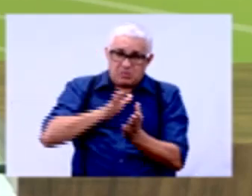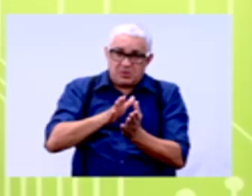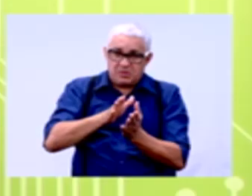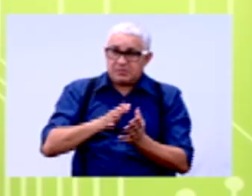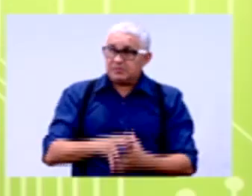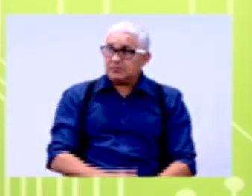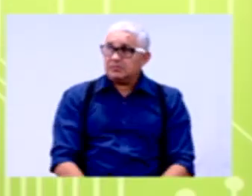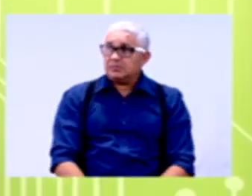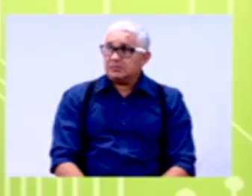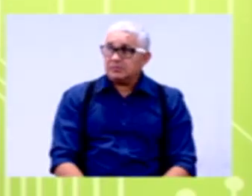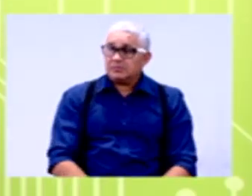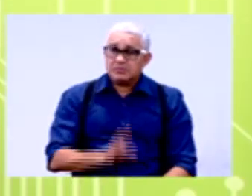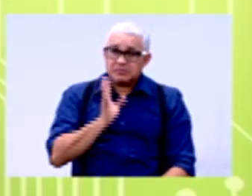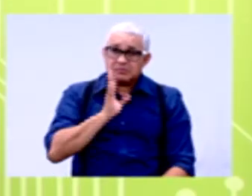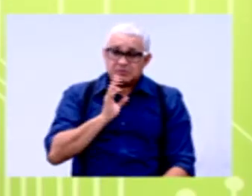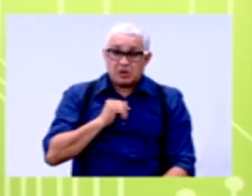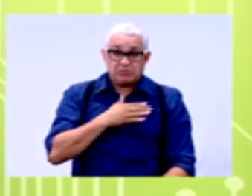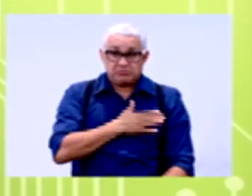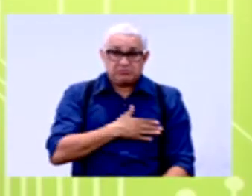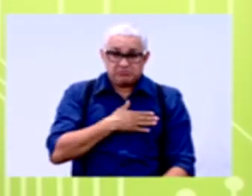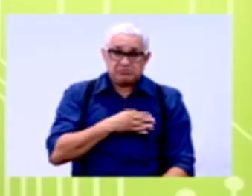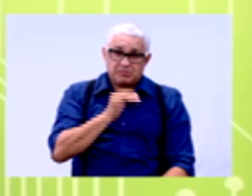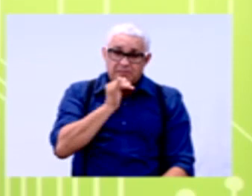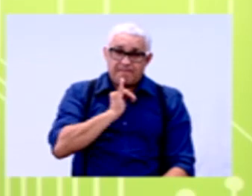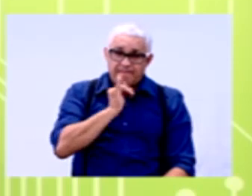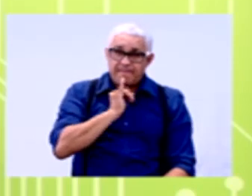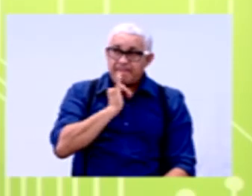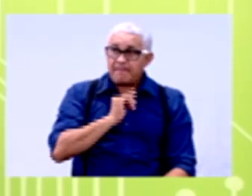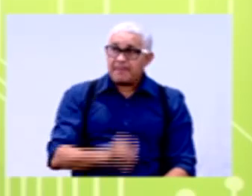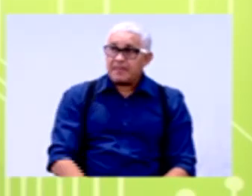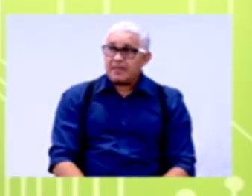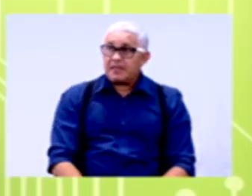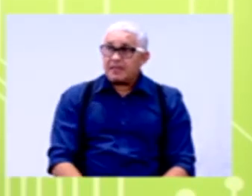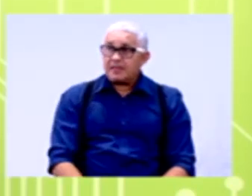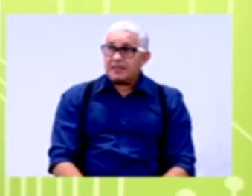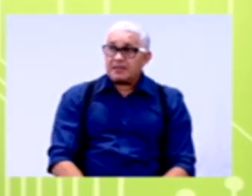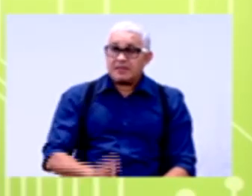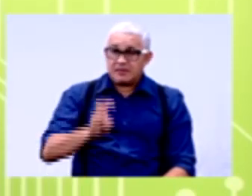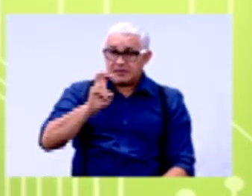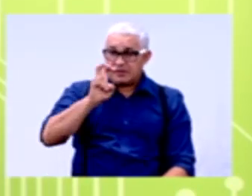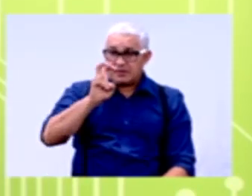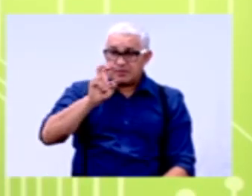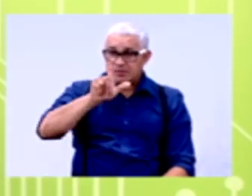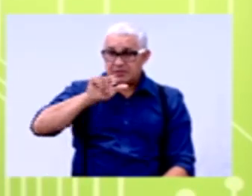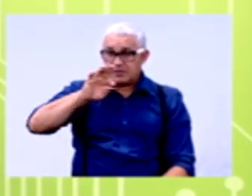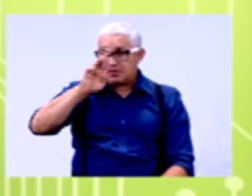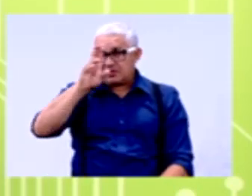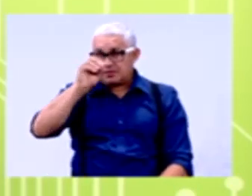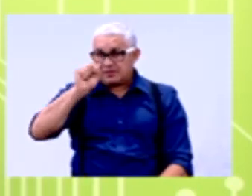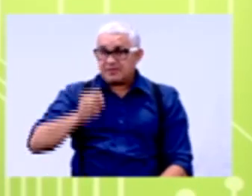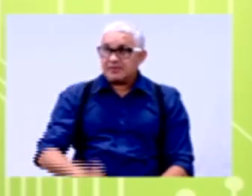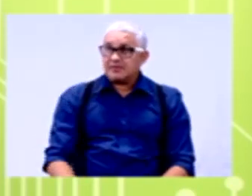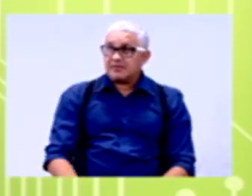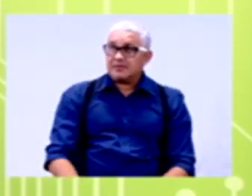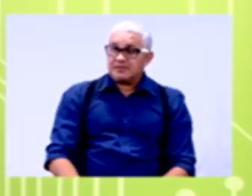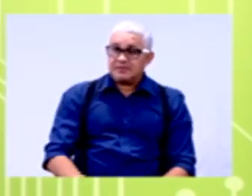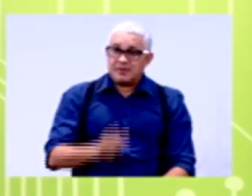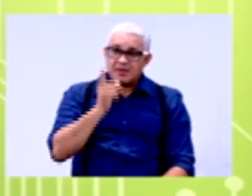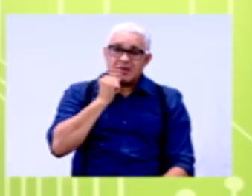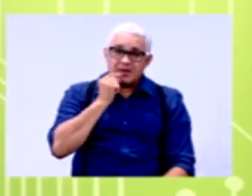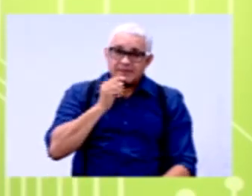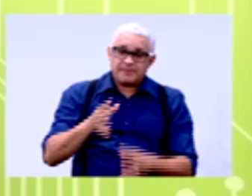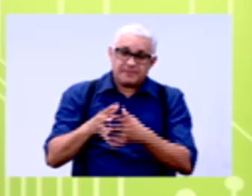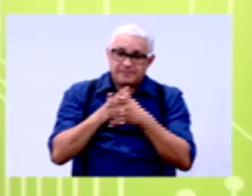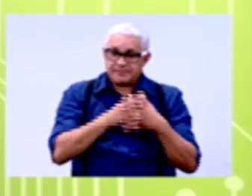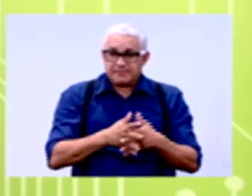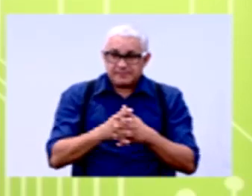Legal, professor, bacana. Gostei do exemplo dos 5 litros no caminhão-pipa. Bem interessante.